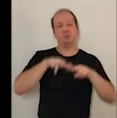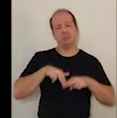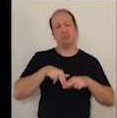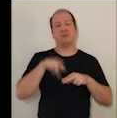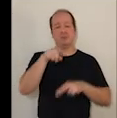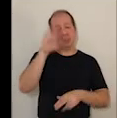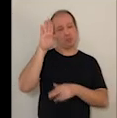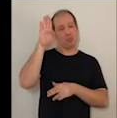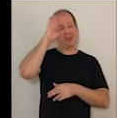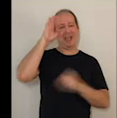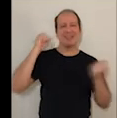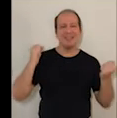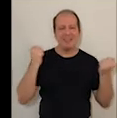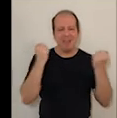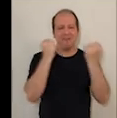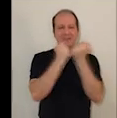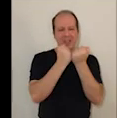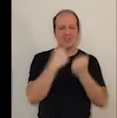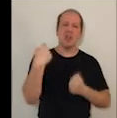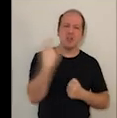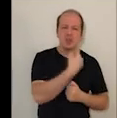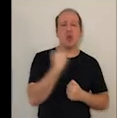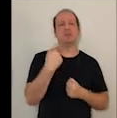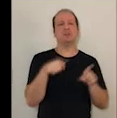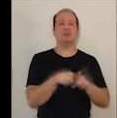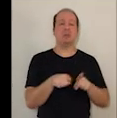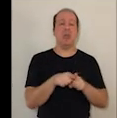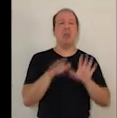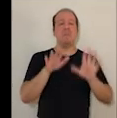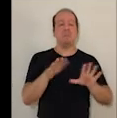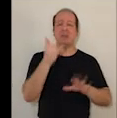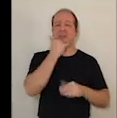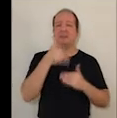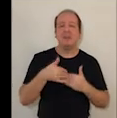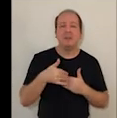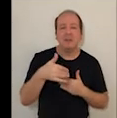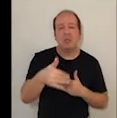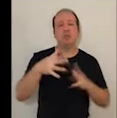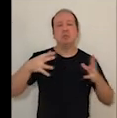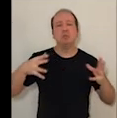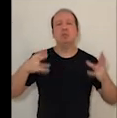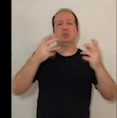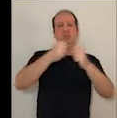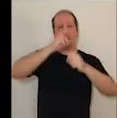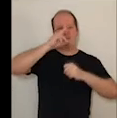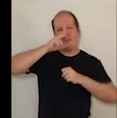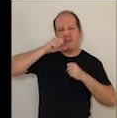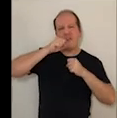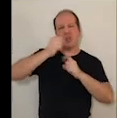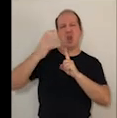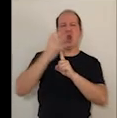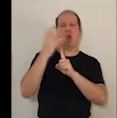soldado defendeu valorosamente a República e aqui que, ademais, parece estar sob forte influência do